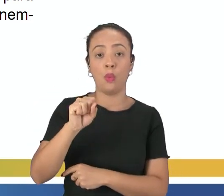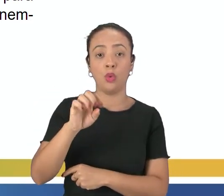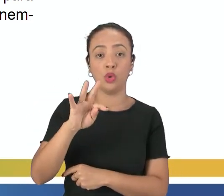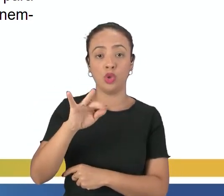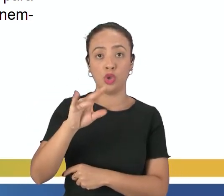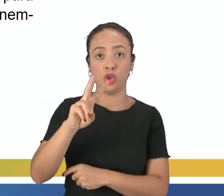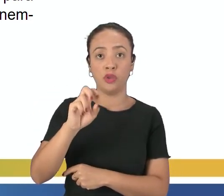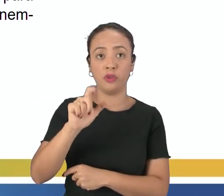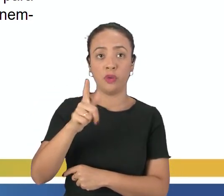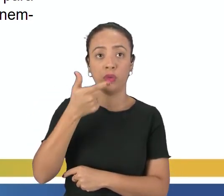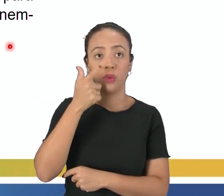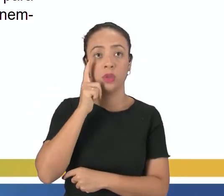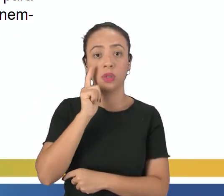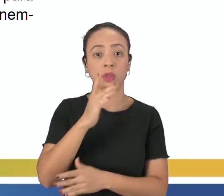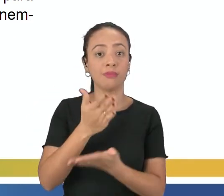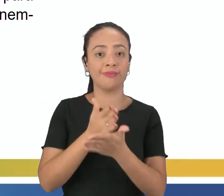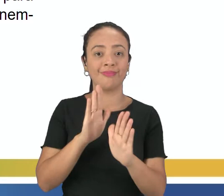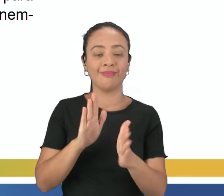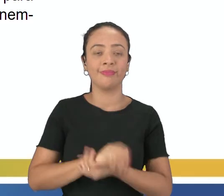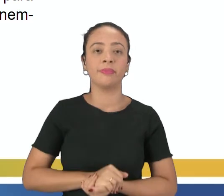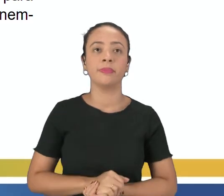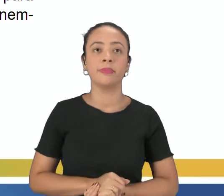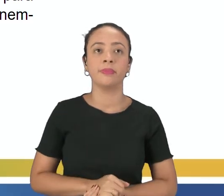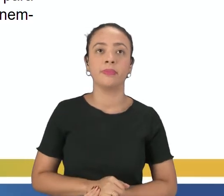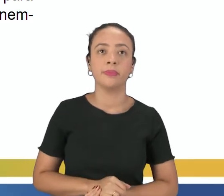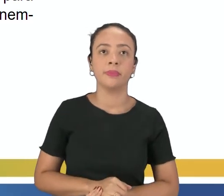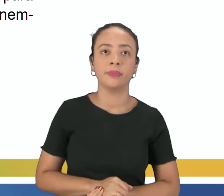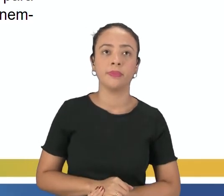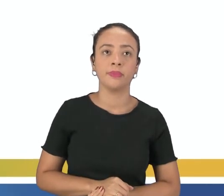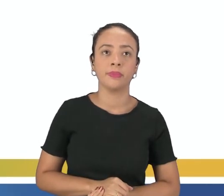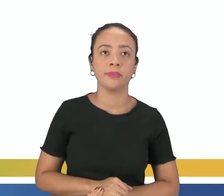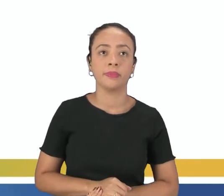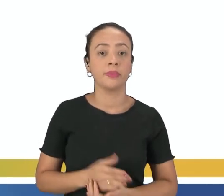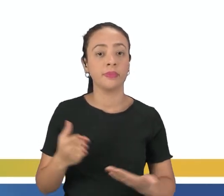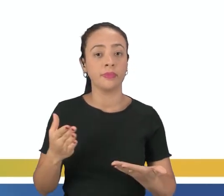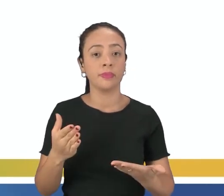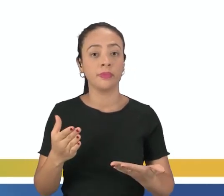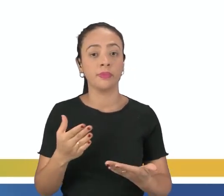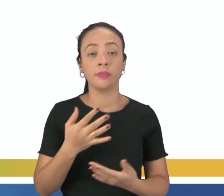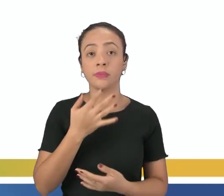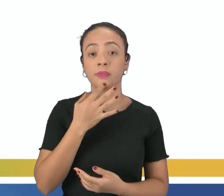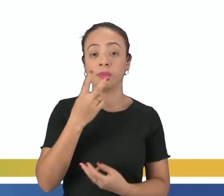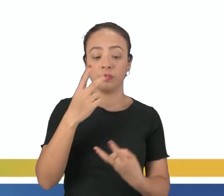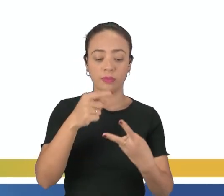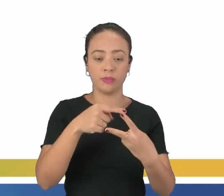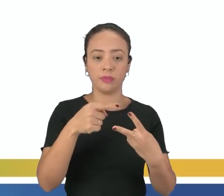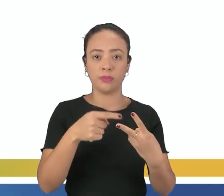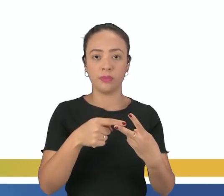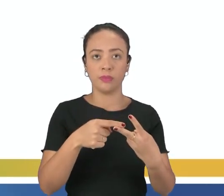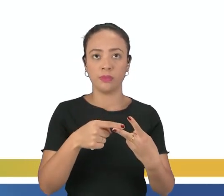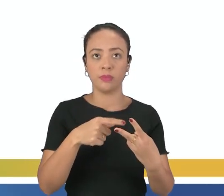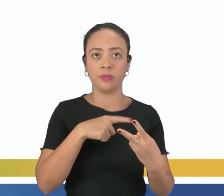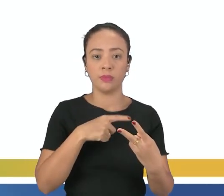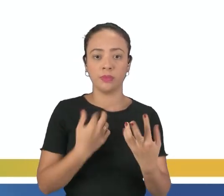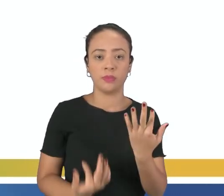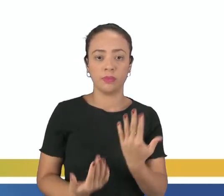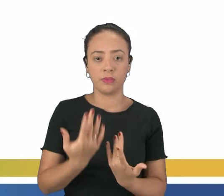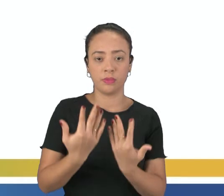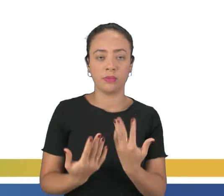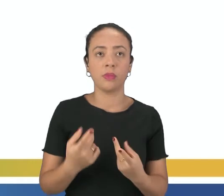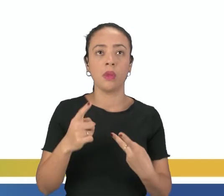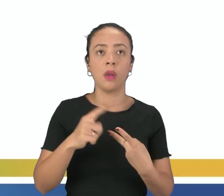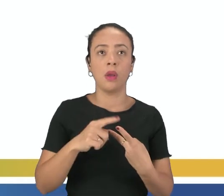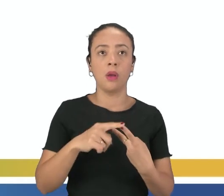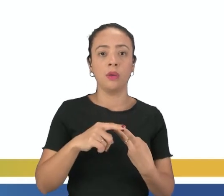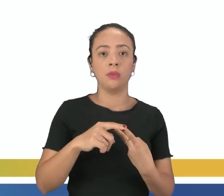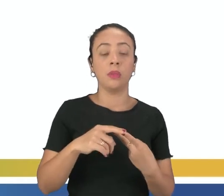combustível ou o comburente tornem-se escassos. E a gente vai ver agora quais são os 2 tipos de reações de combustão que